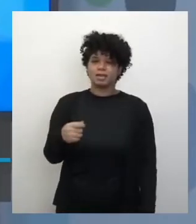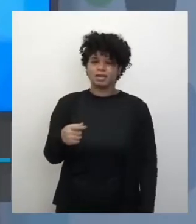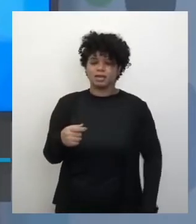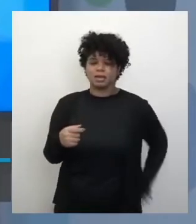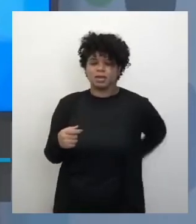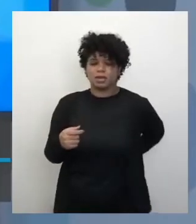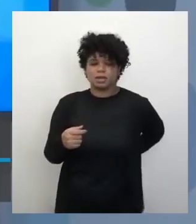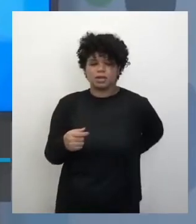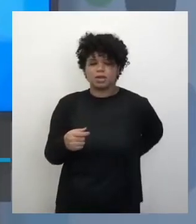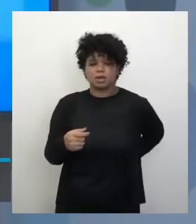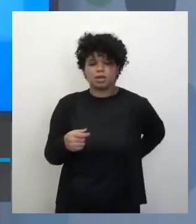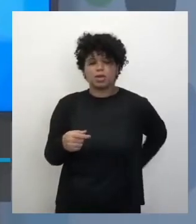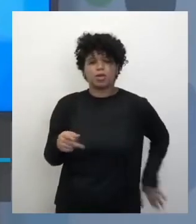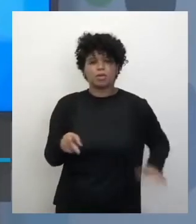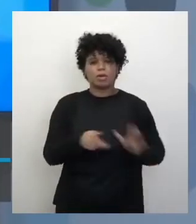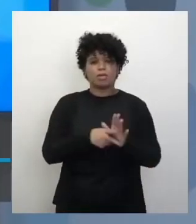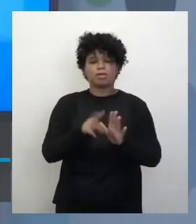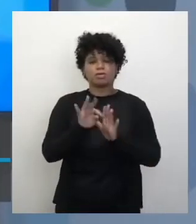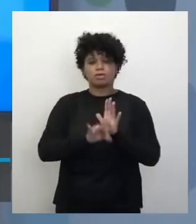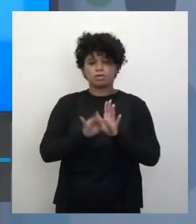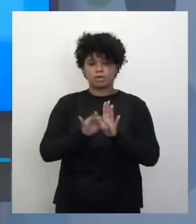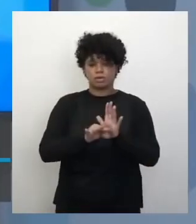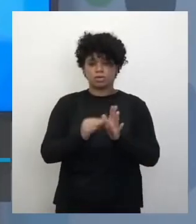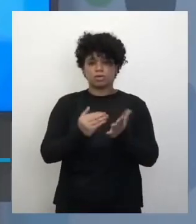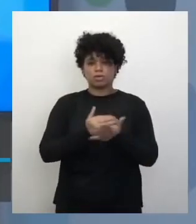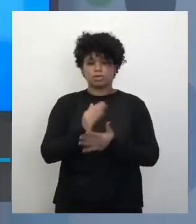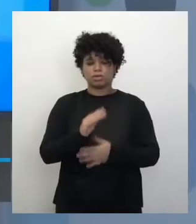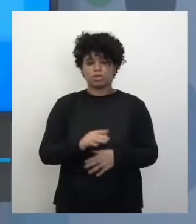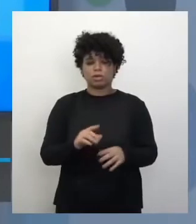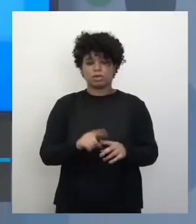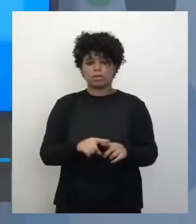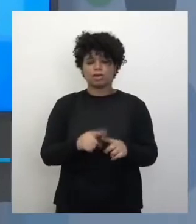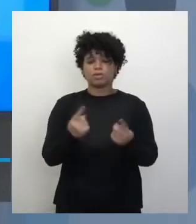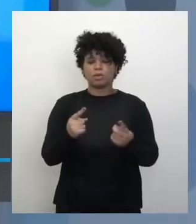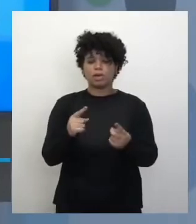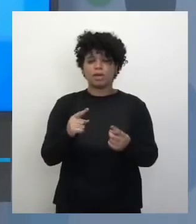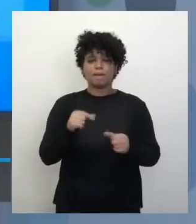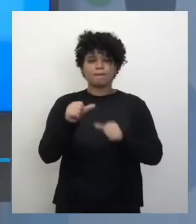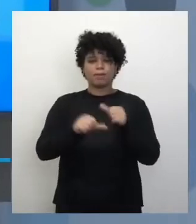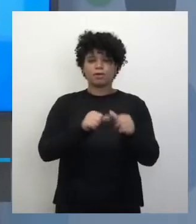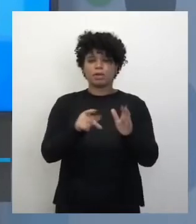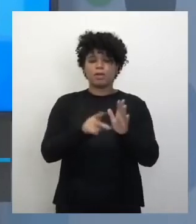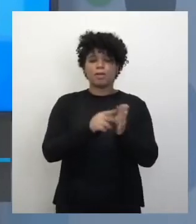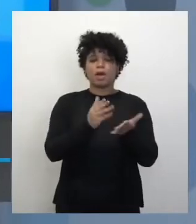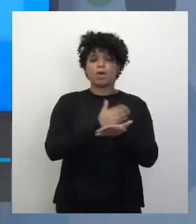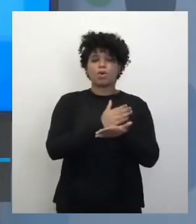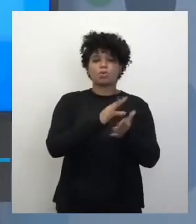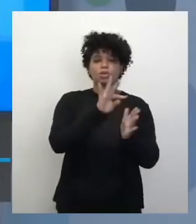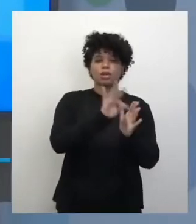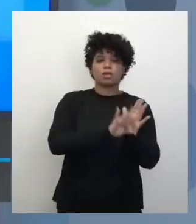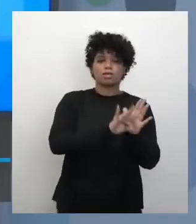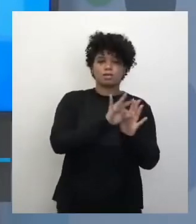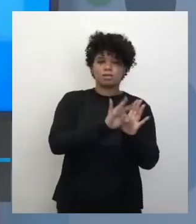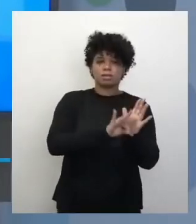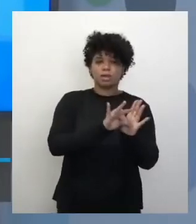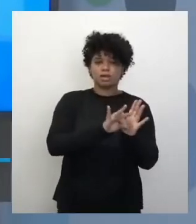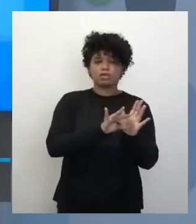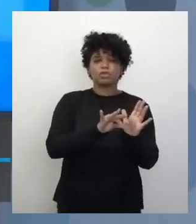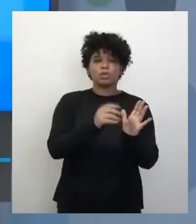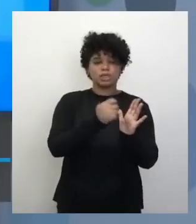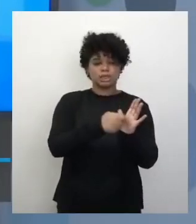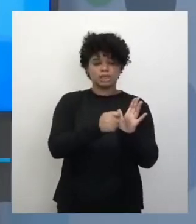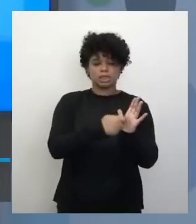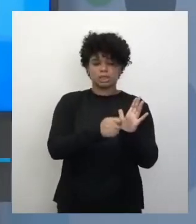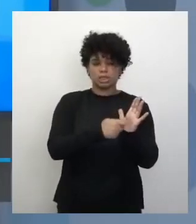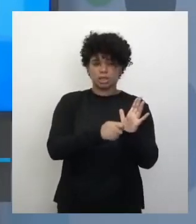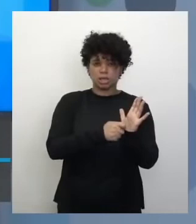foi o texto original. E tanto, não é só transformar o texto verbal, por exemplo, em textos não verbais, e é o contrário